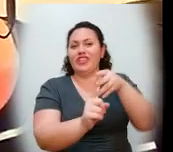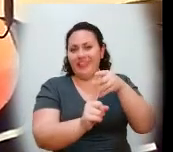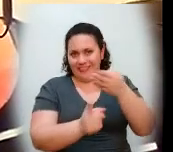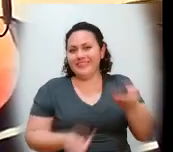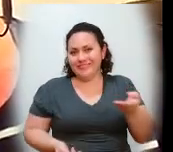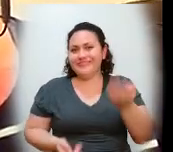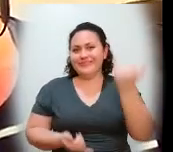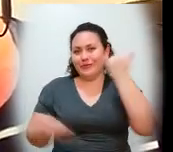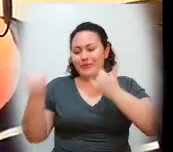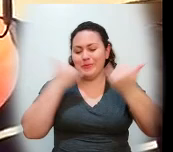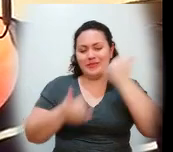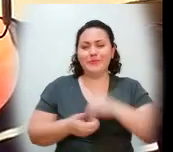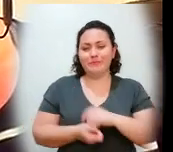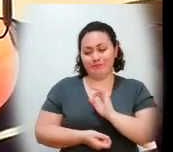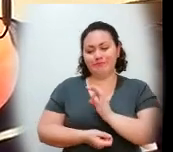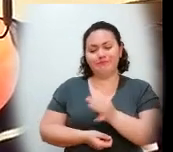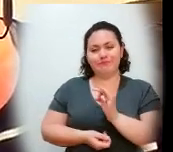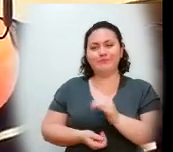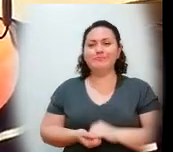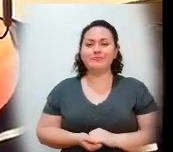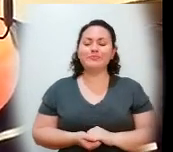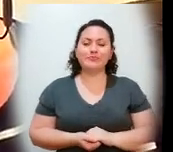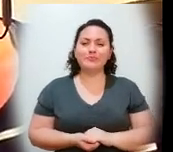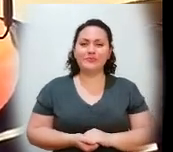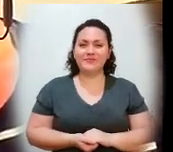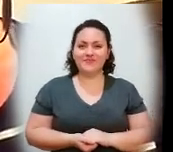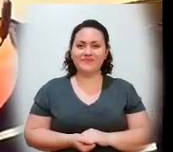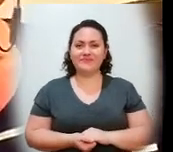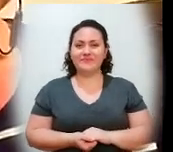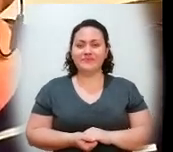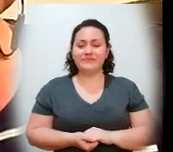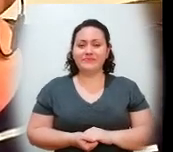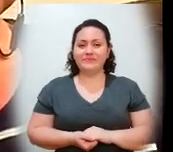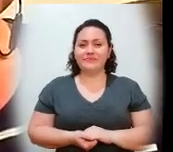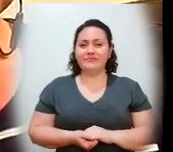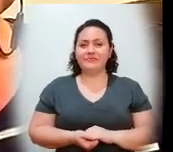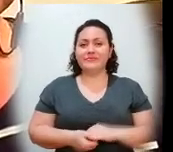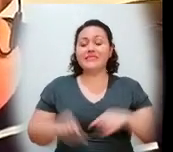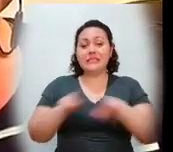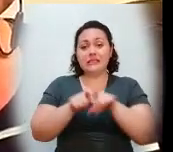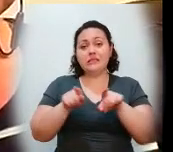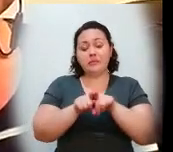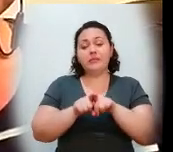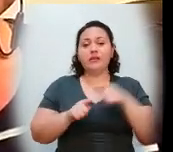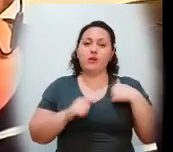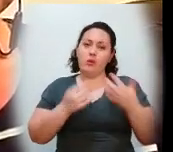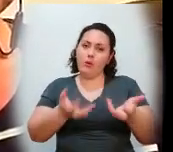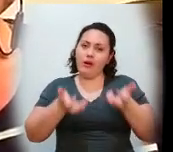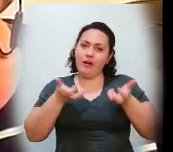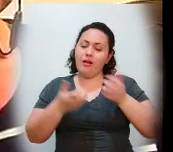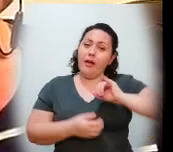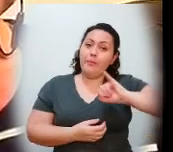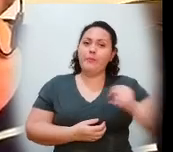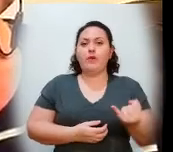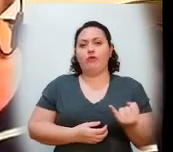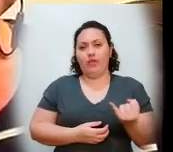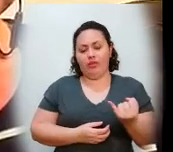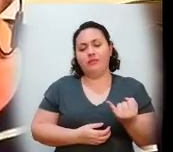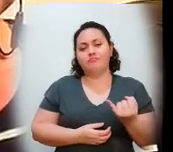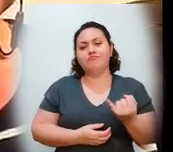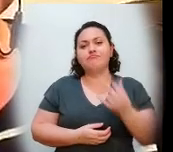aham. Exatamente. É. E também eu queria deixar aqui para vocês, né, como eu já